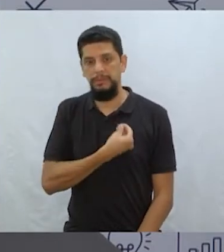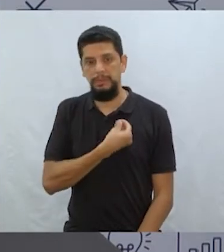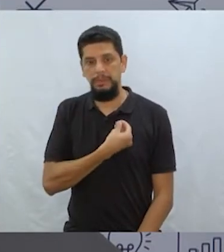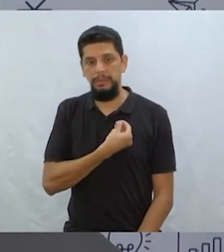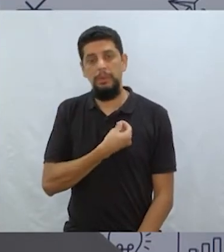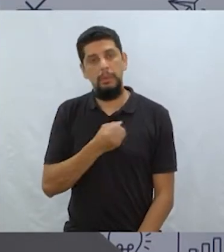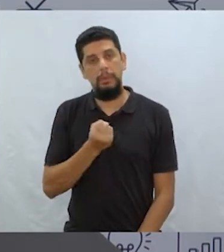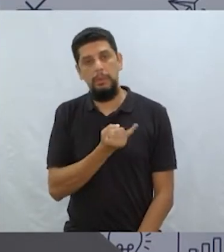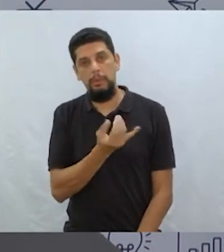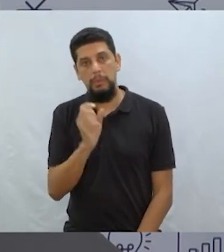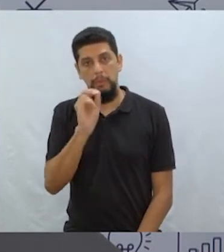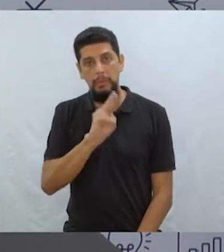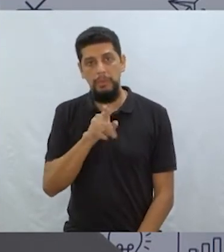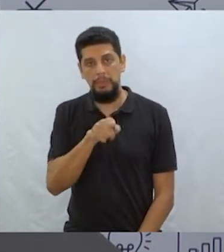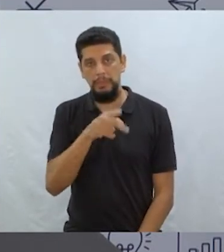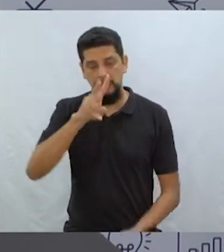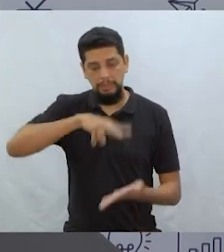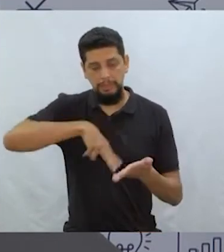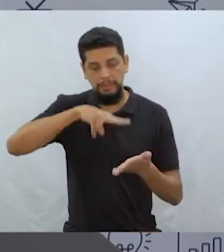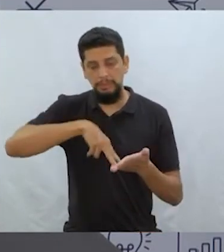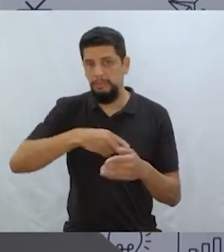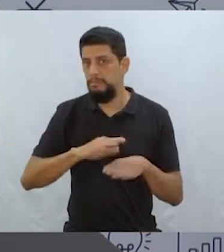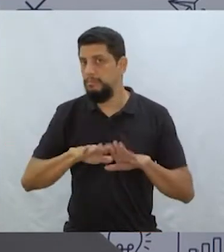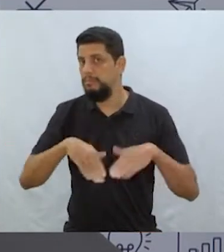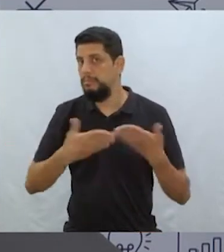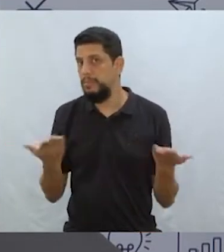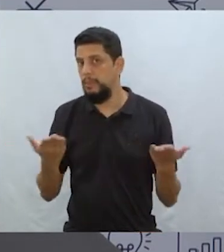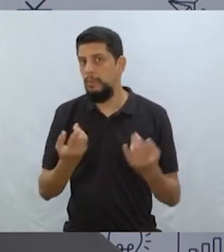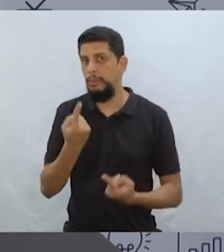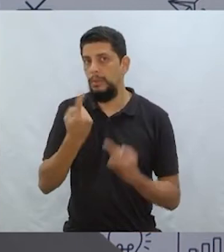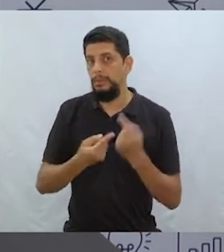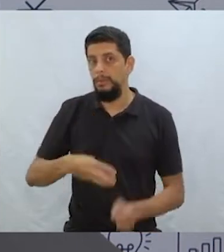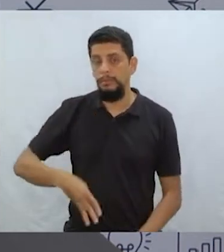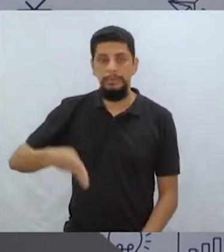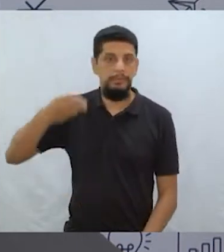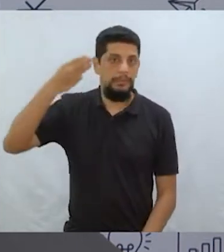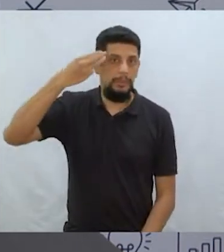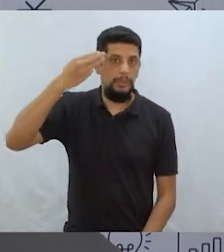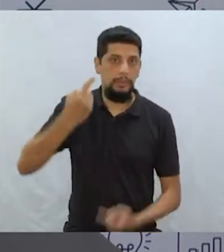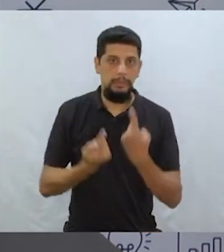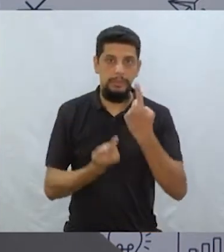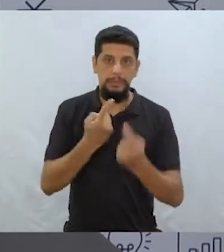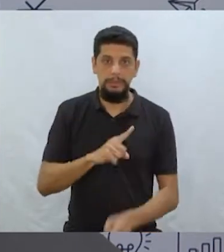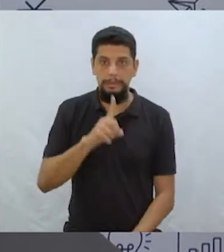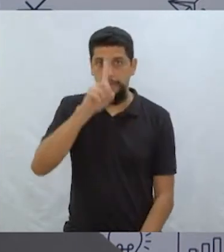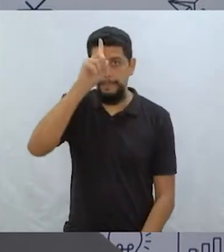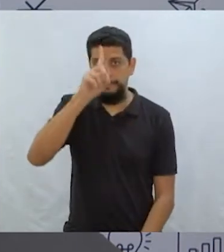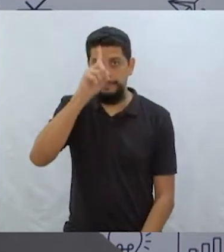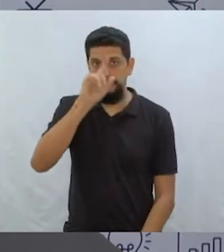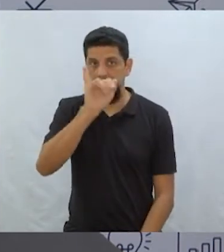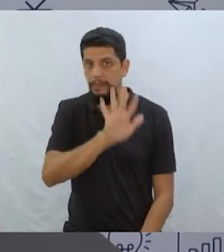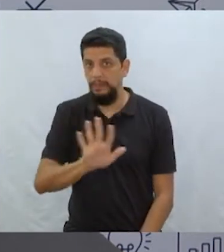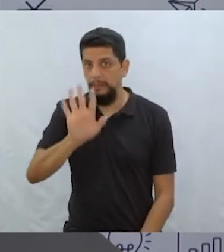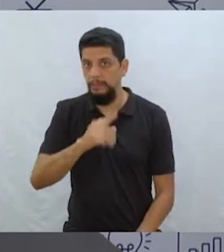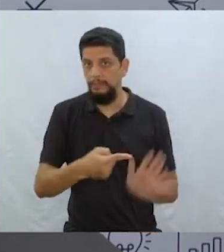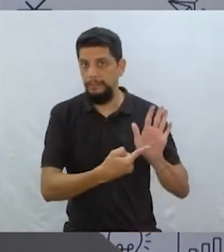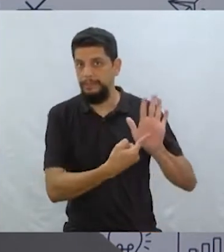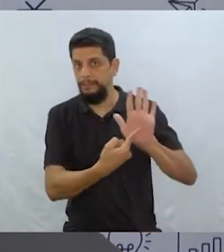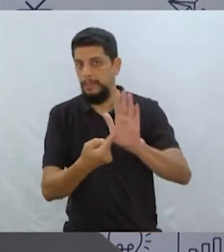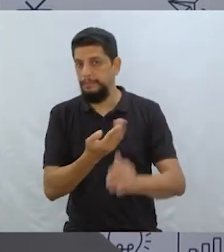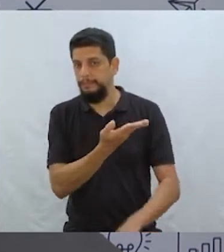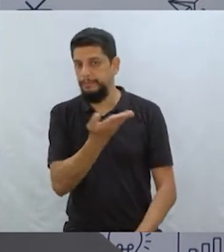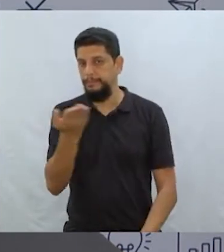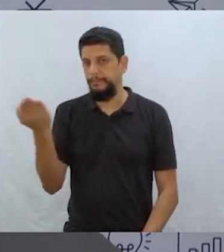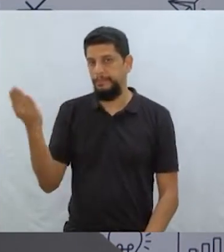vivido ou alguma coisa que você viu que você leu quais memórias quais ideias as imagens vai